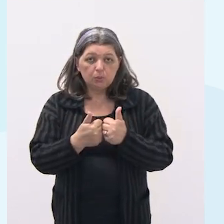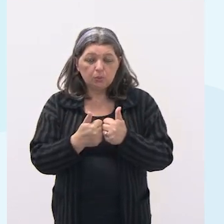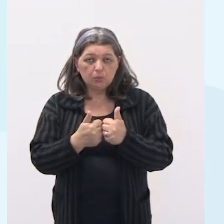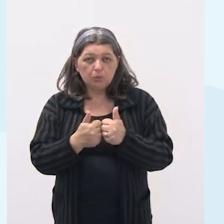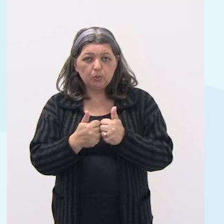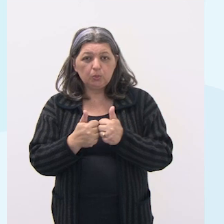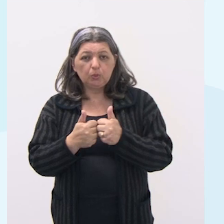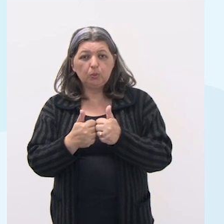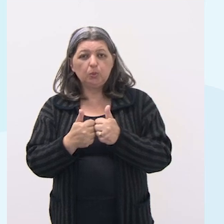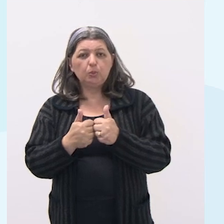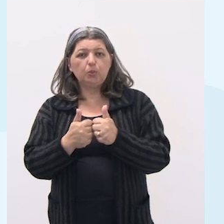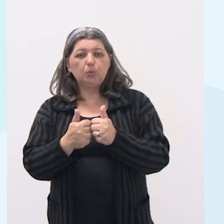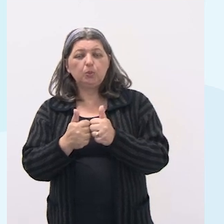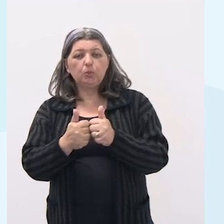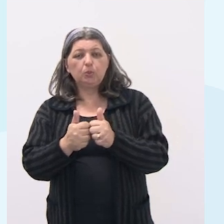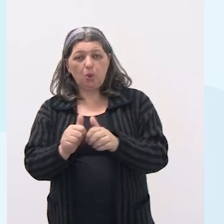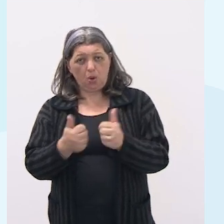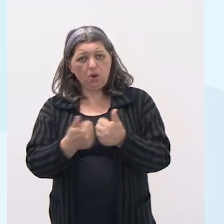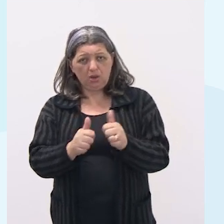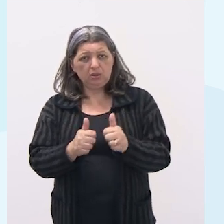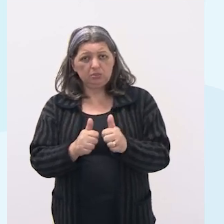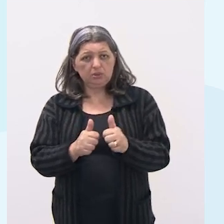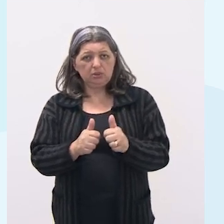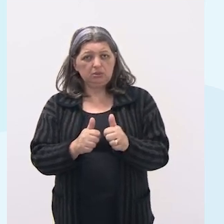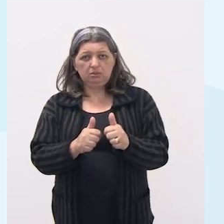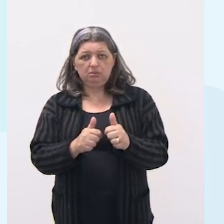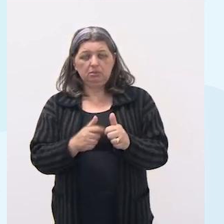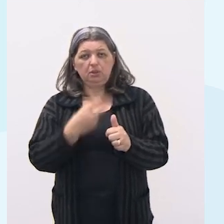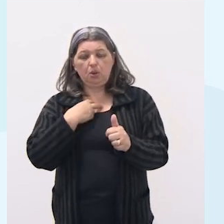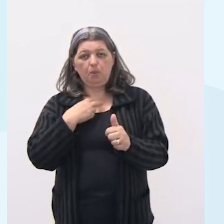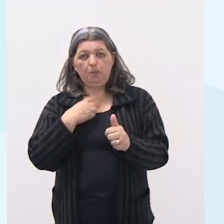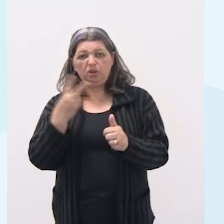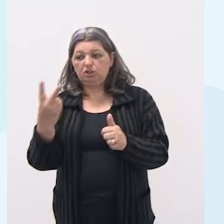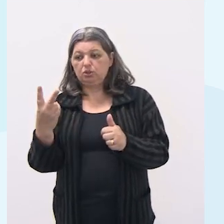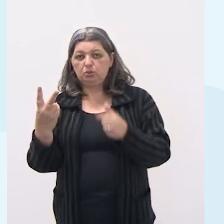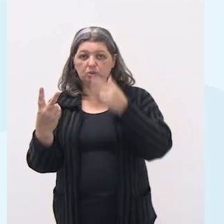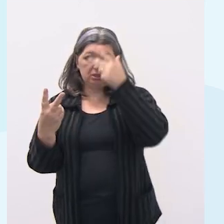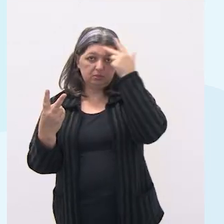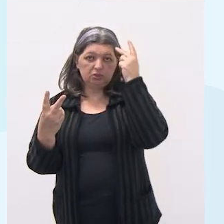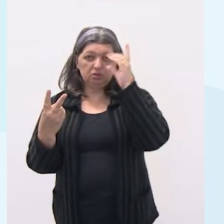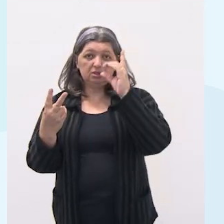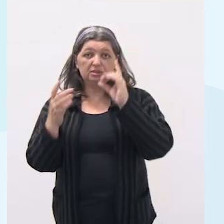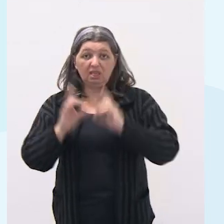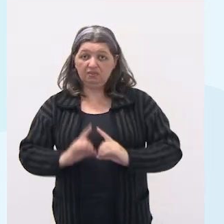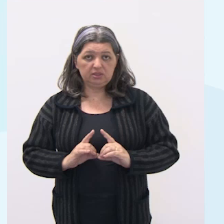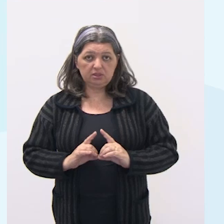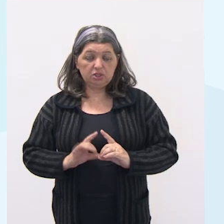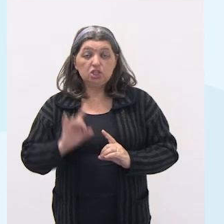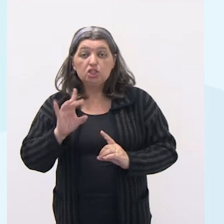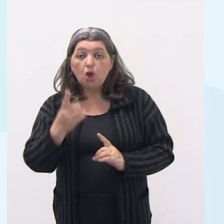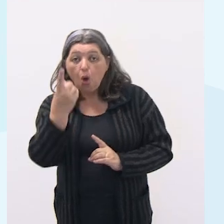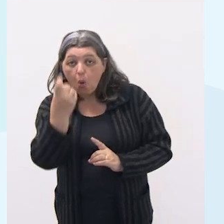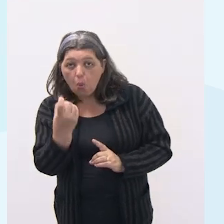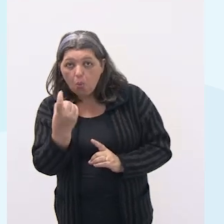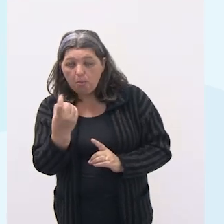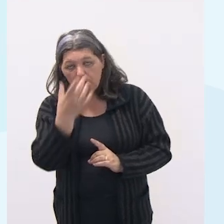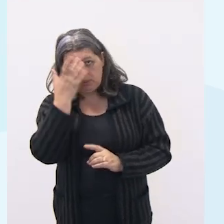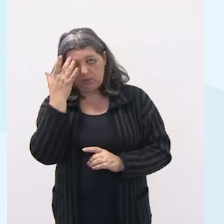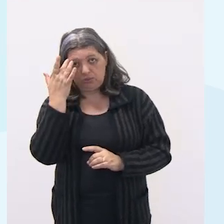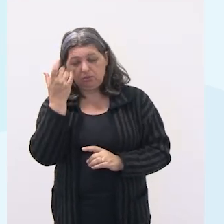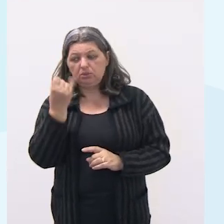ônibus não vai levar duas pessoas com deficiência, vai levar uma. Então, como é que é esse transporte? Então, se a gente tem